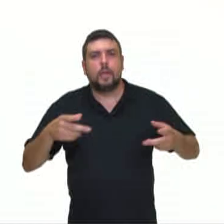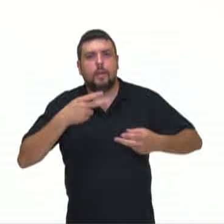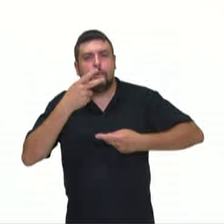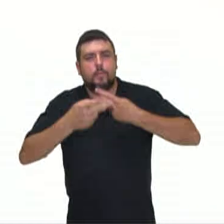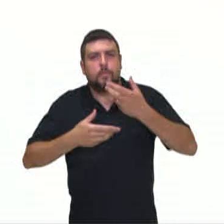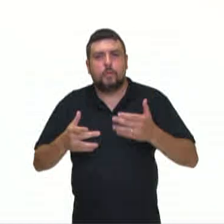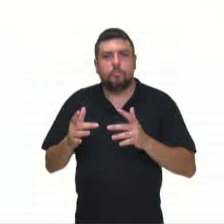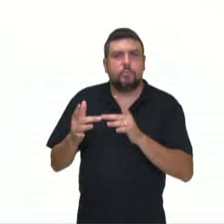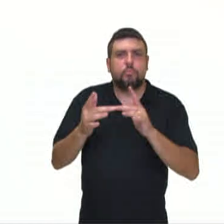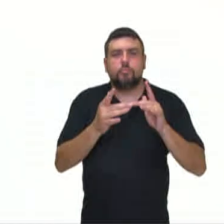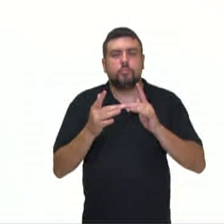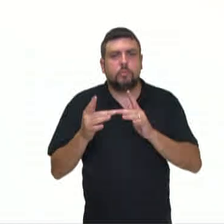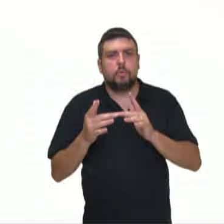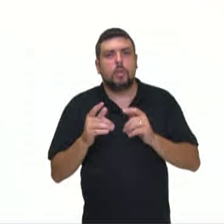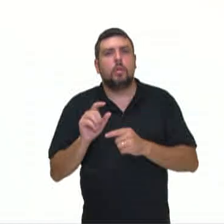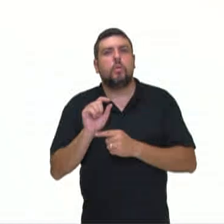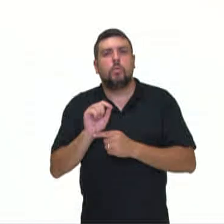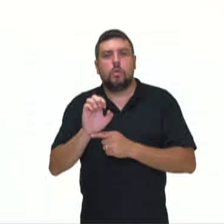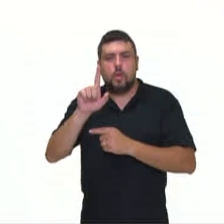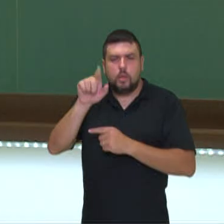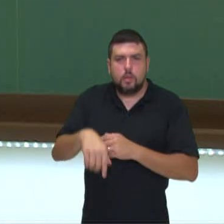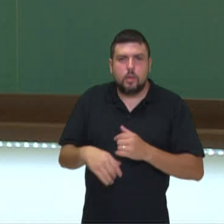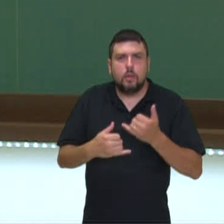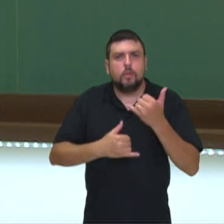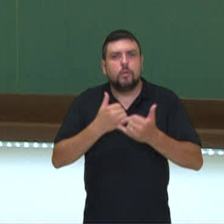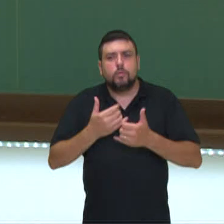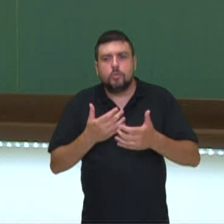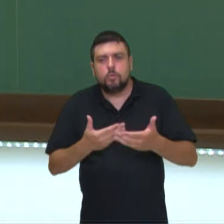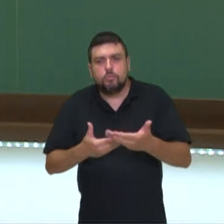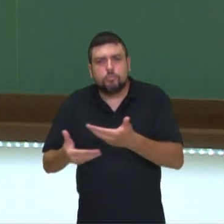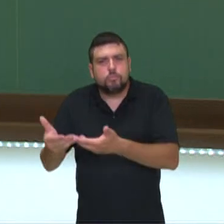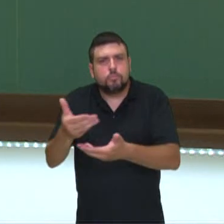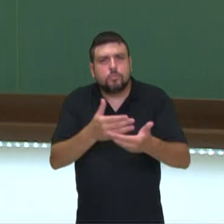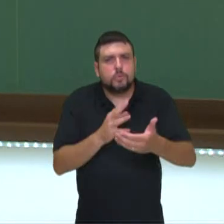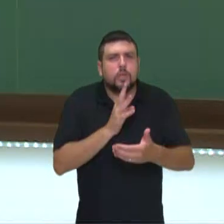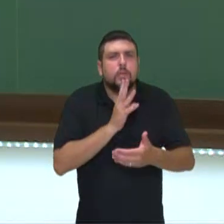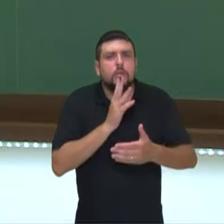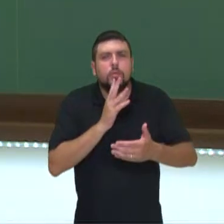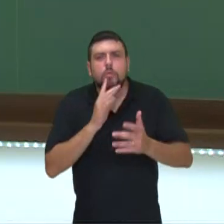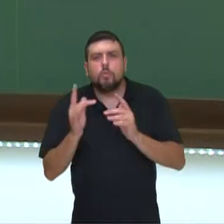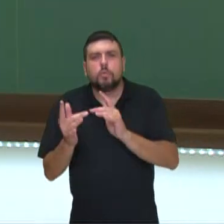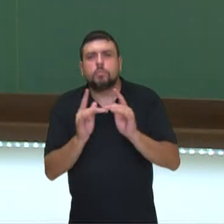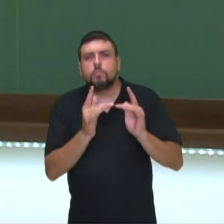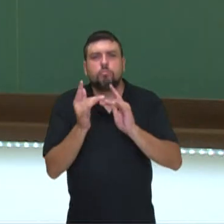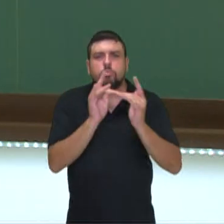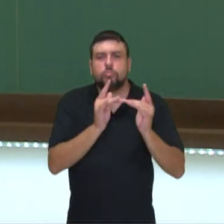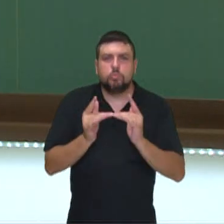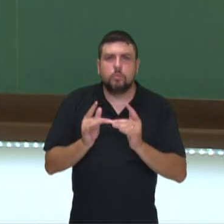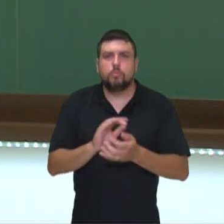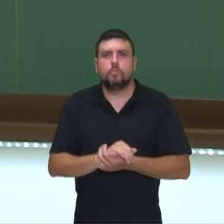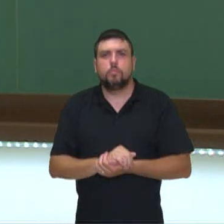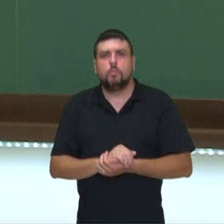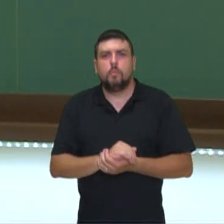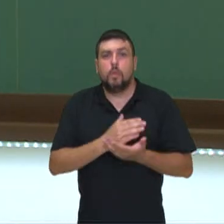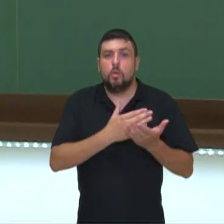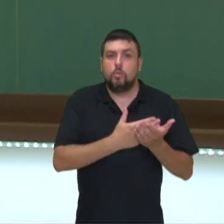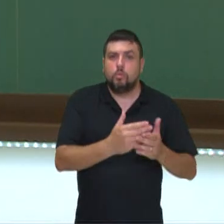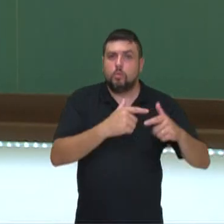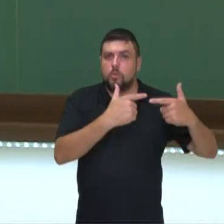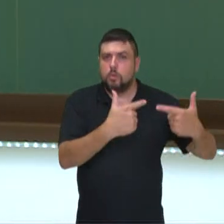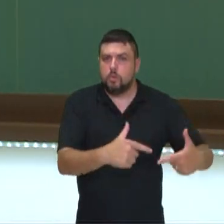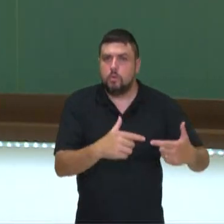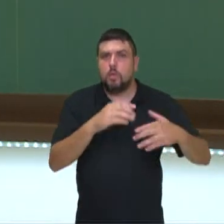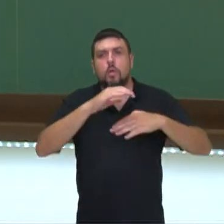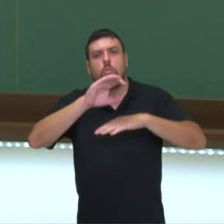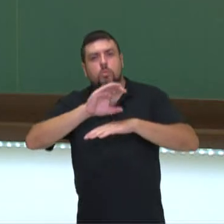que servem para unir, para integrar, para se conhecer, no início de um trabalho, de um